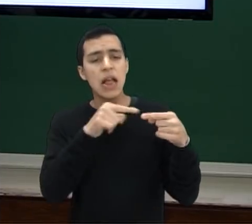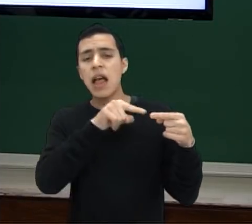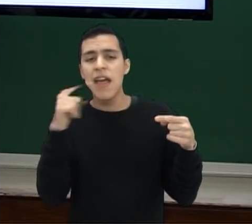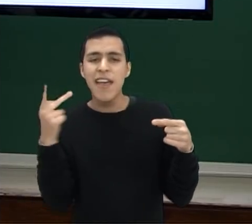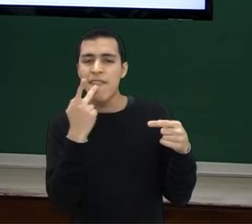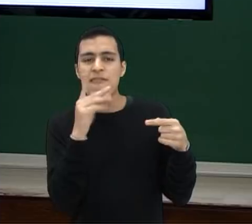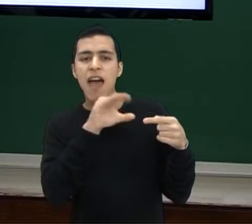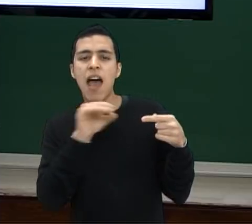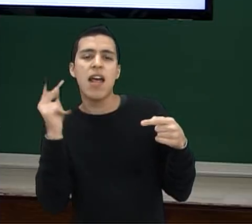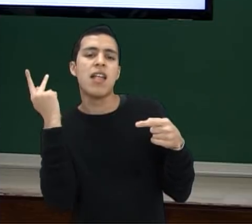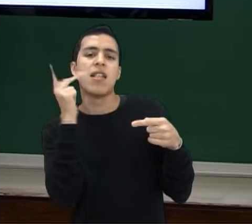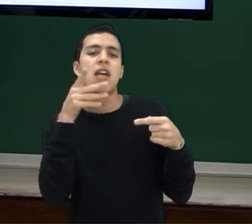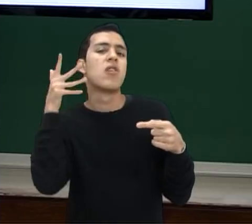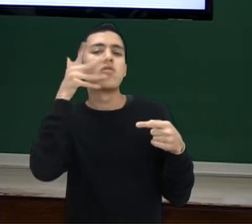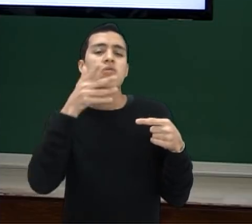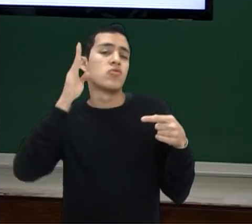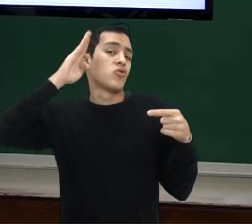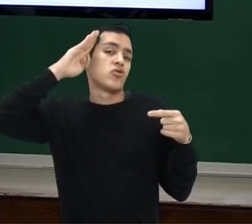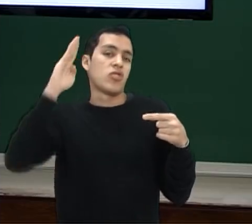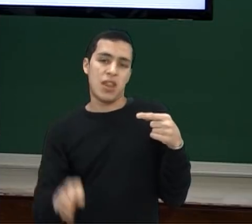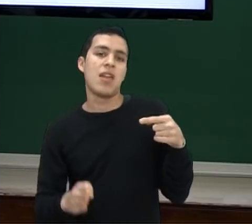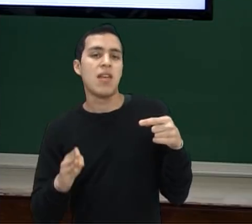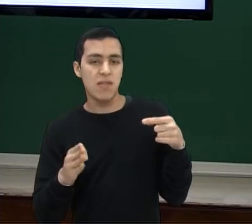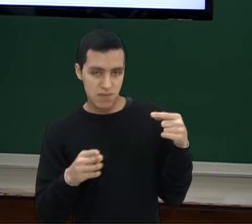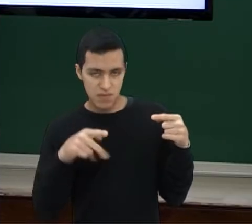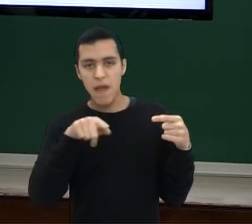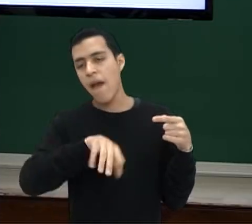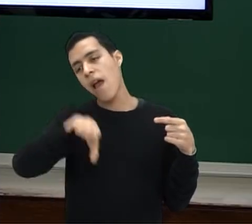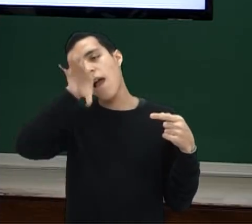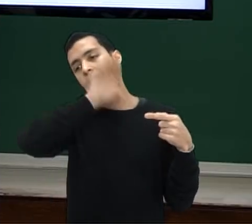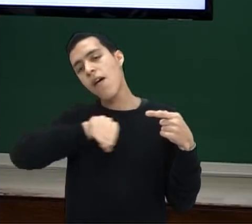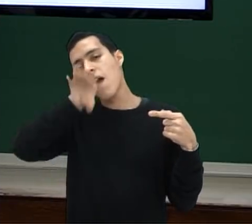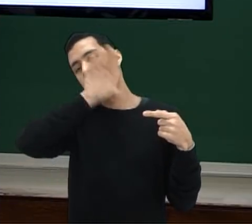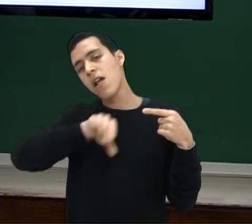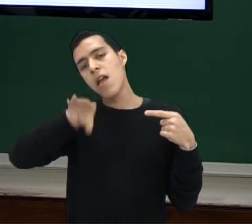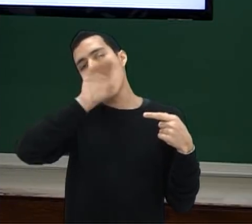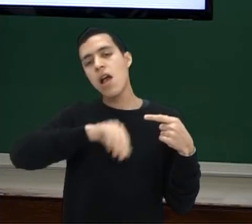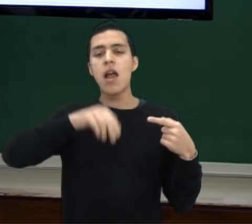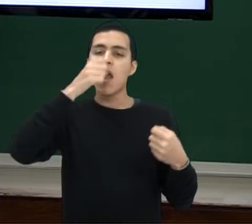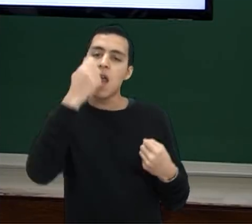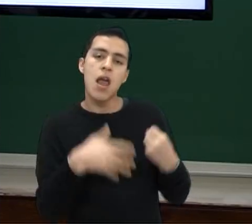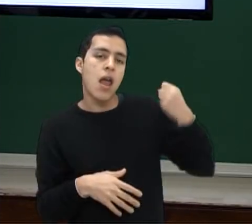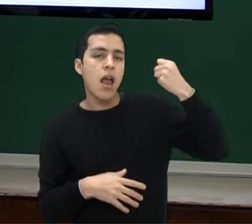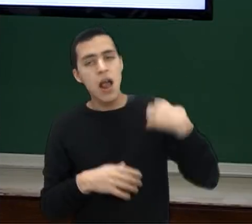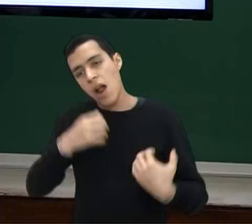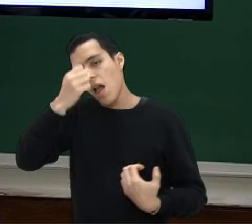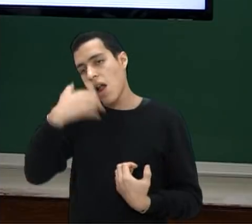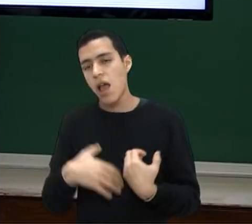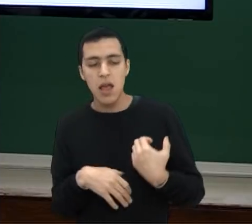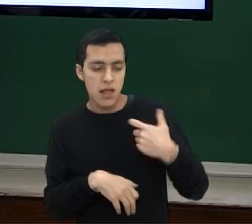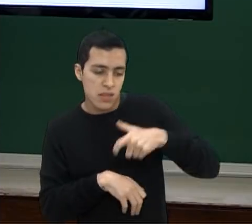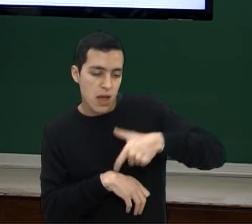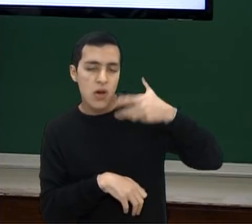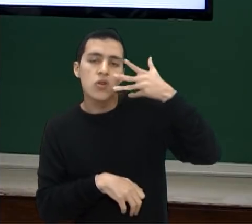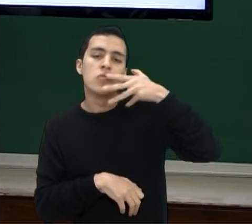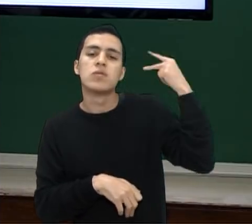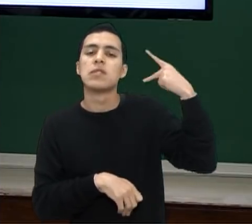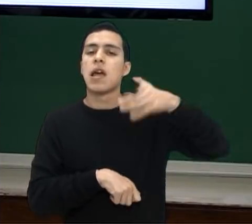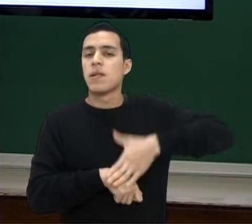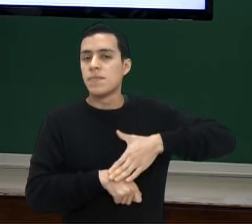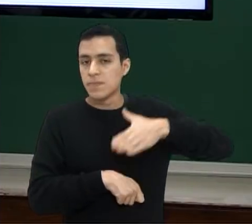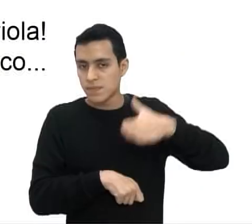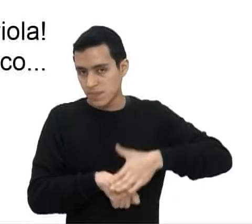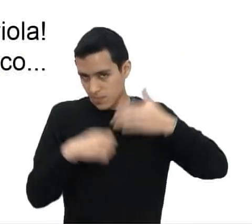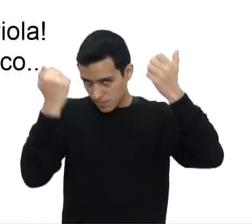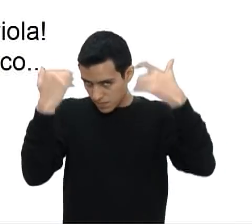da Maria, que é o discurso direto, né, da fala dela, como que as palavras que ela utilizou para fazer esse discurso direto. Então